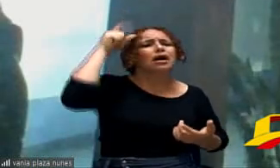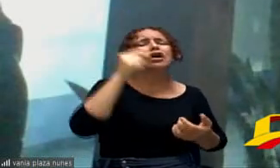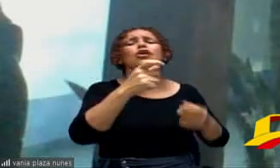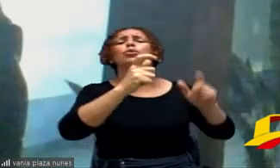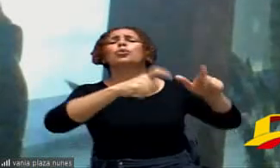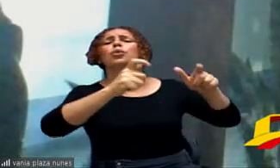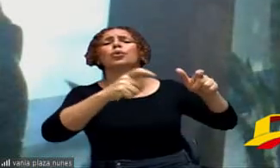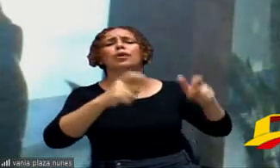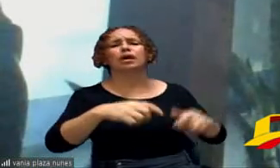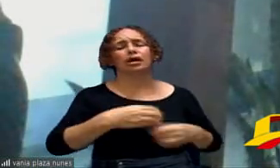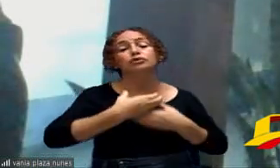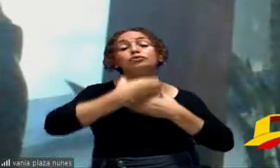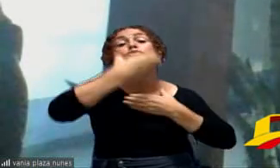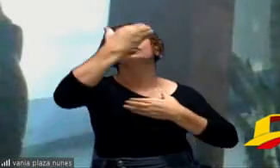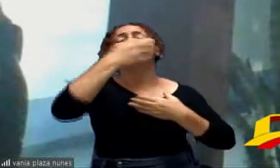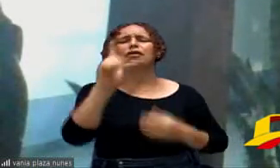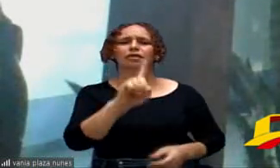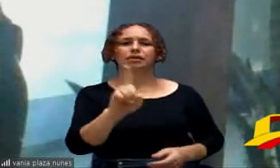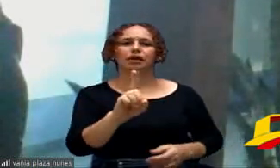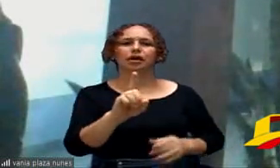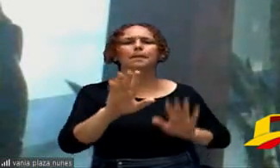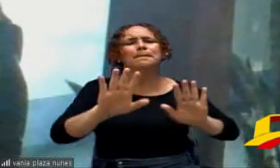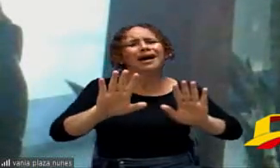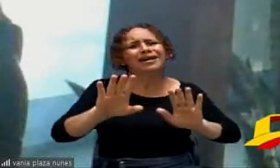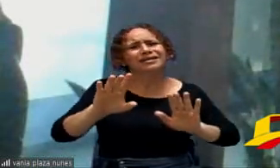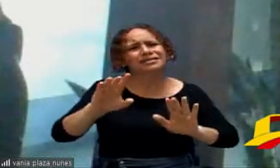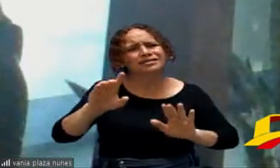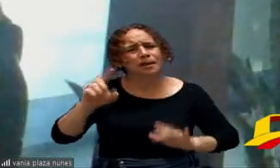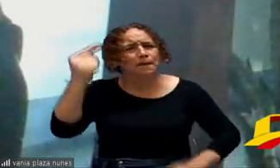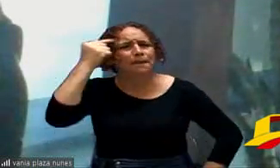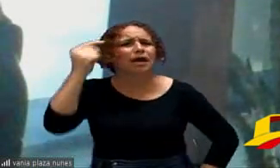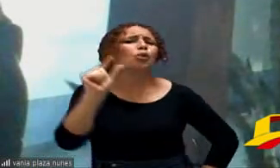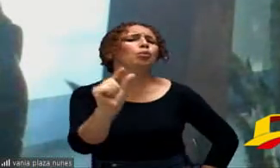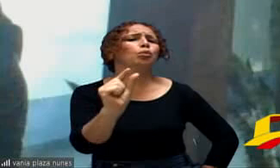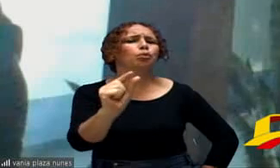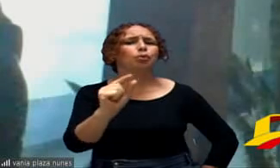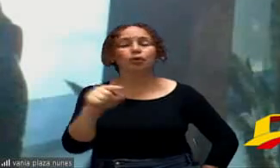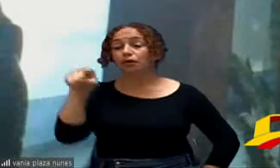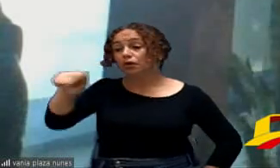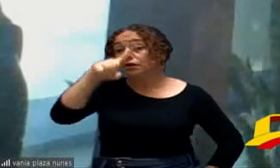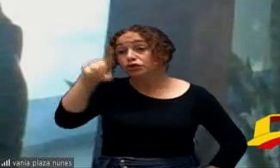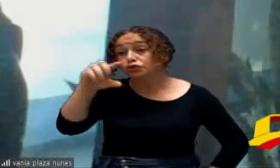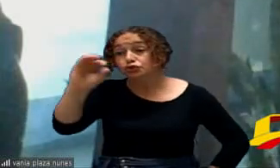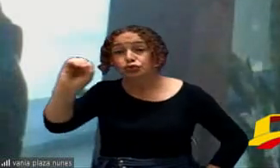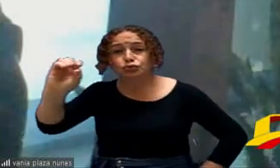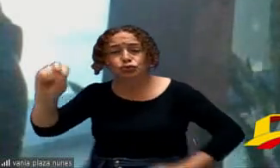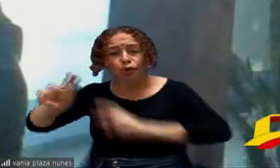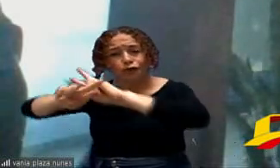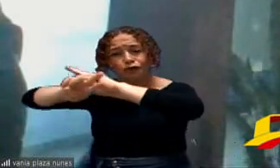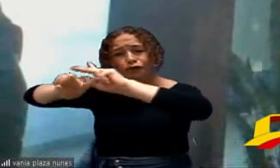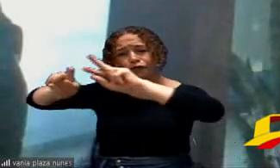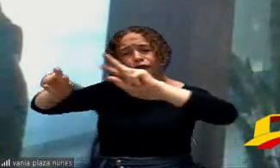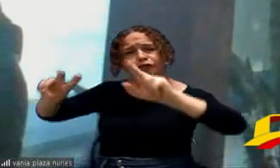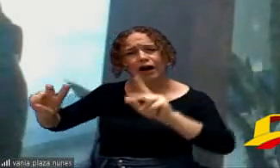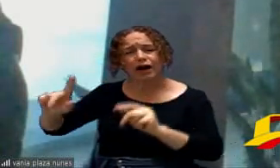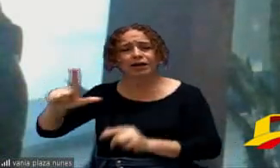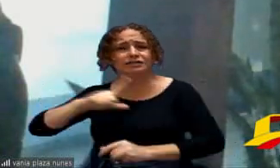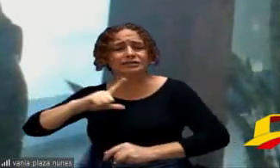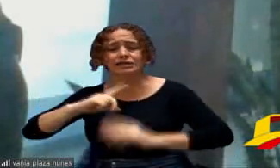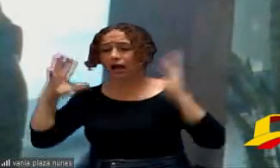em muitos zoológicos que tem por aí, é lugar da gente ter tantos animais silvestres que não fazem parte da nossa